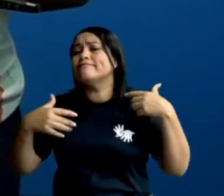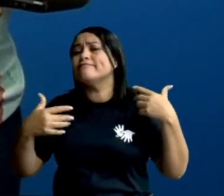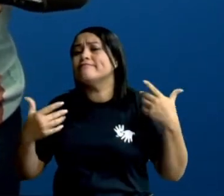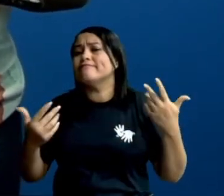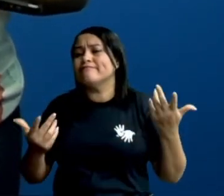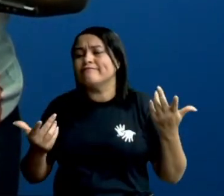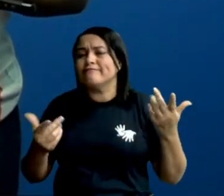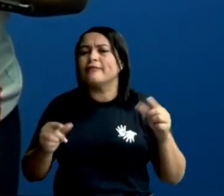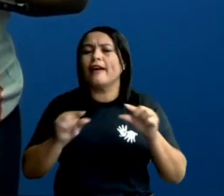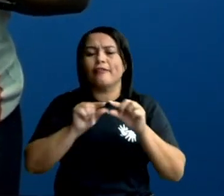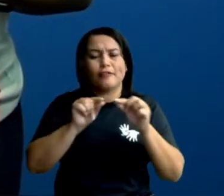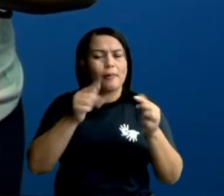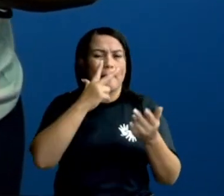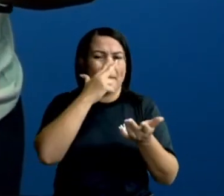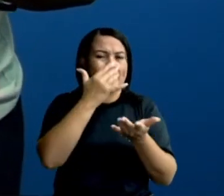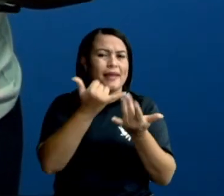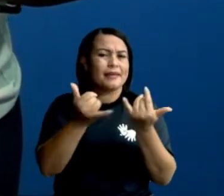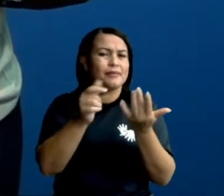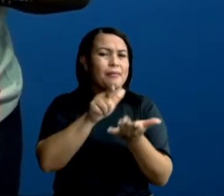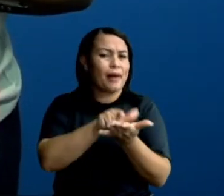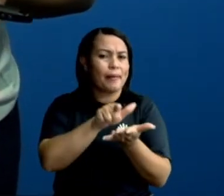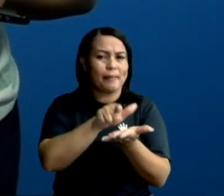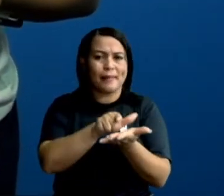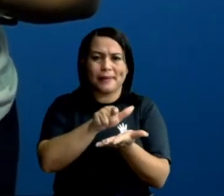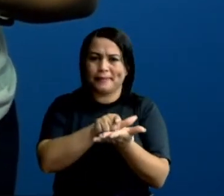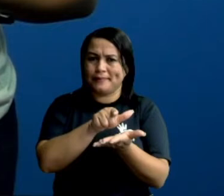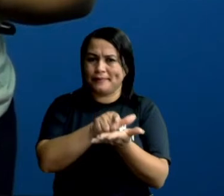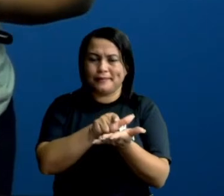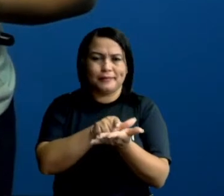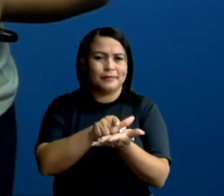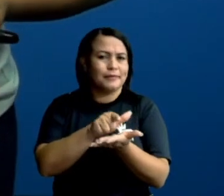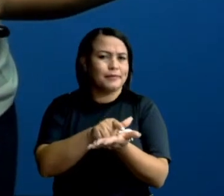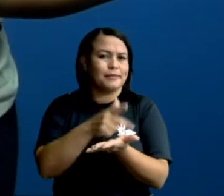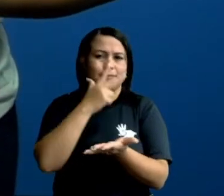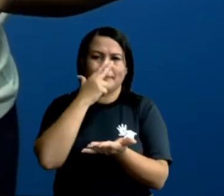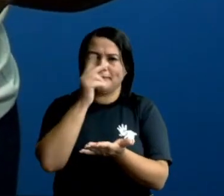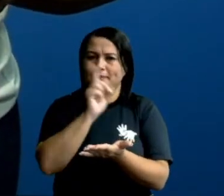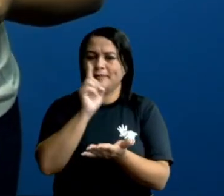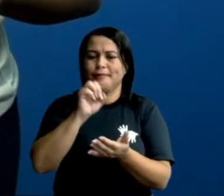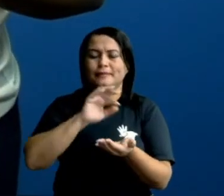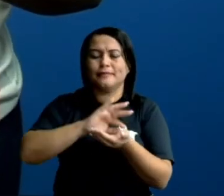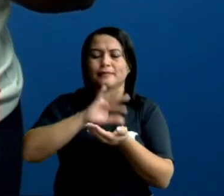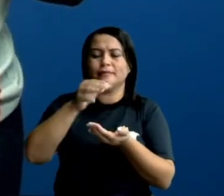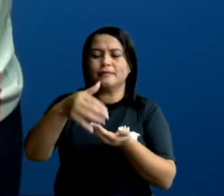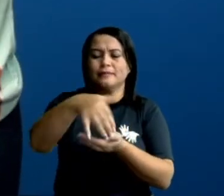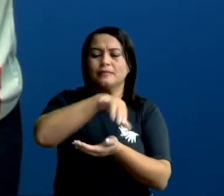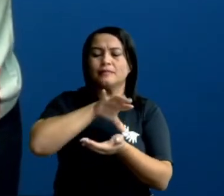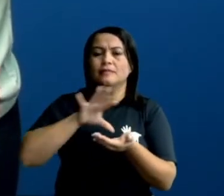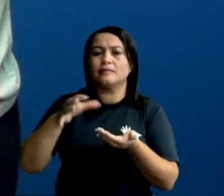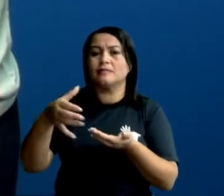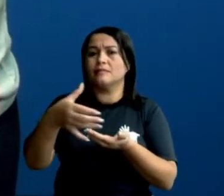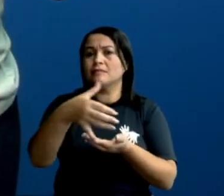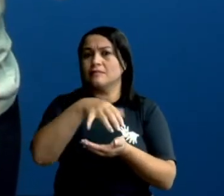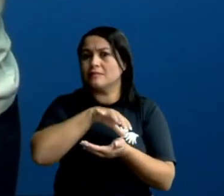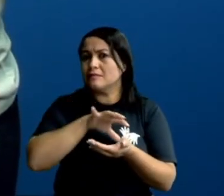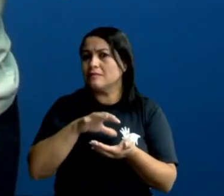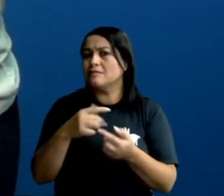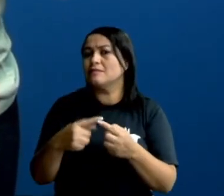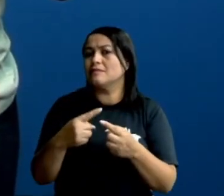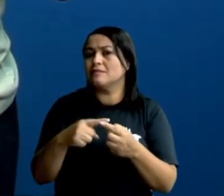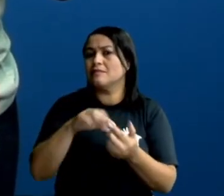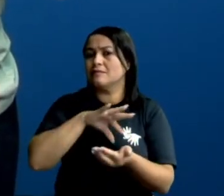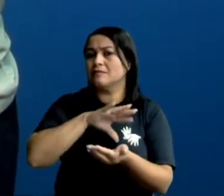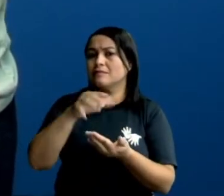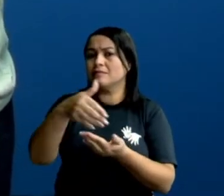Ele é bem fininho, feito um papel. Então, ele não parece uma esfera, porque uma esfera é uma bola,